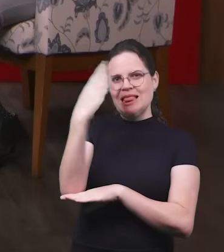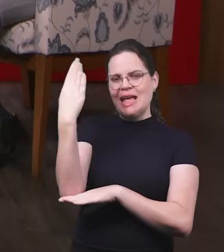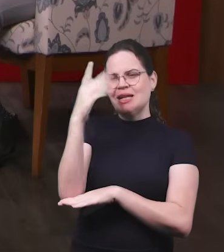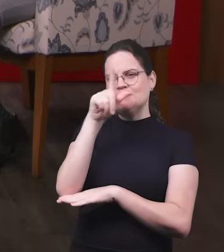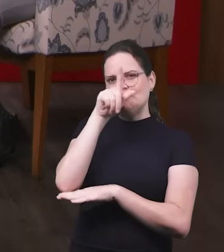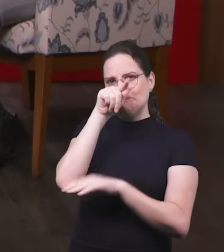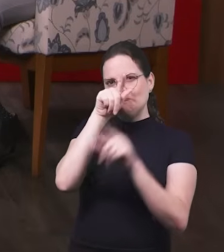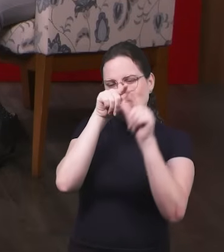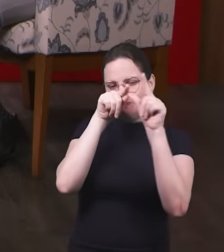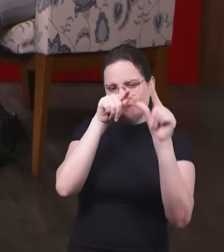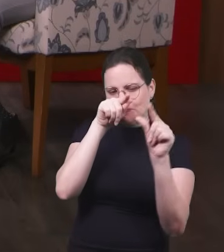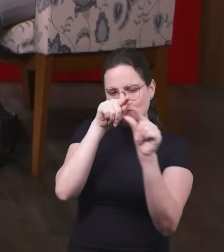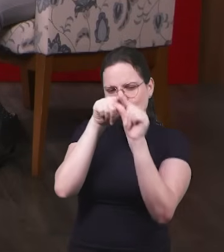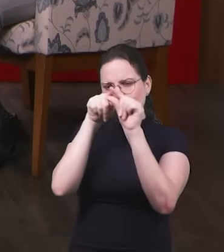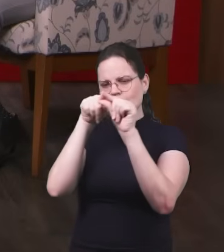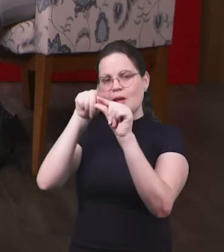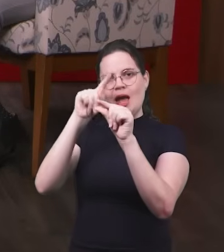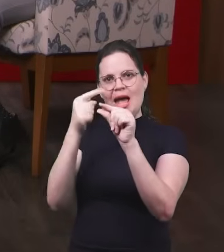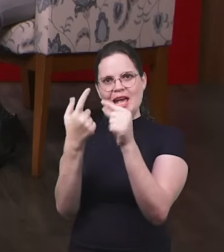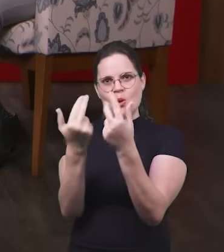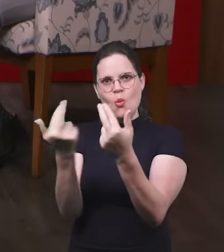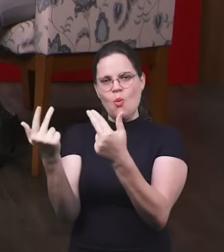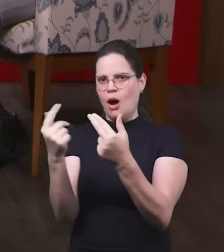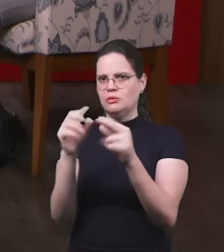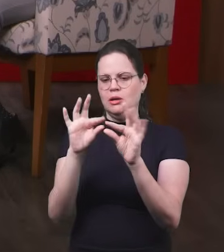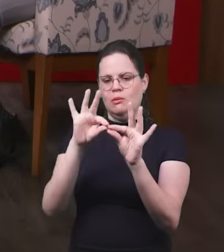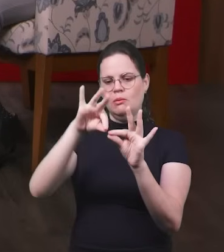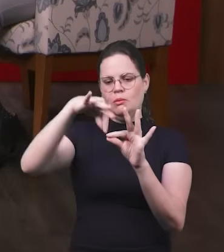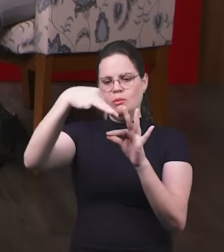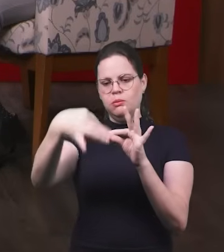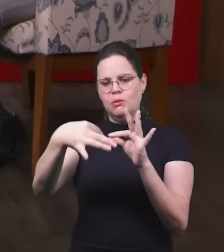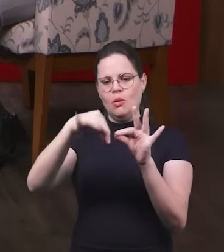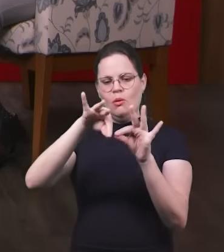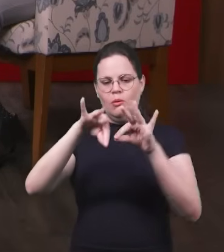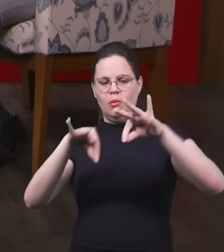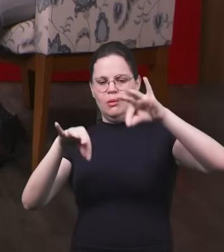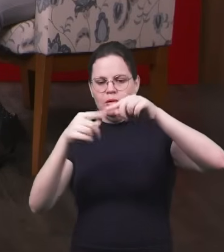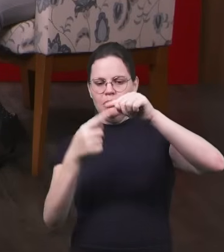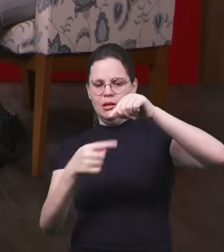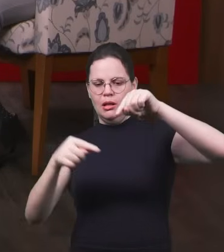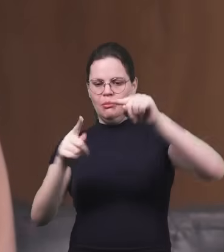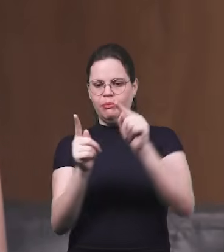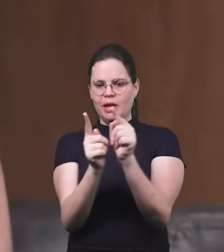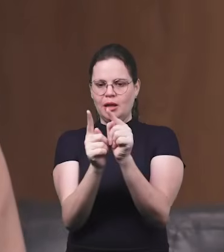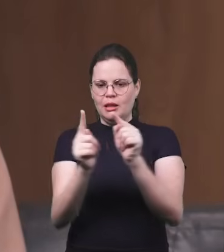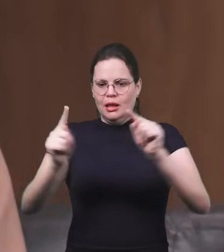Ele é torto, o outro tem uma ponta, o outro é mais grosso, o outro é mais